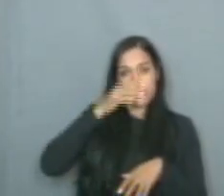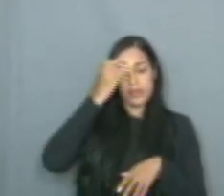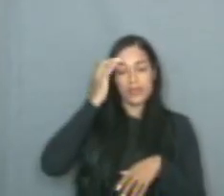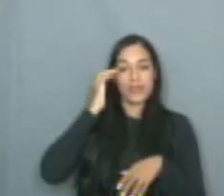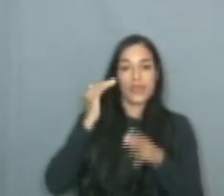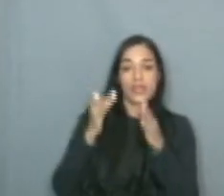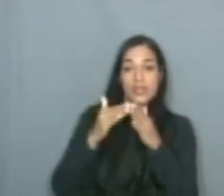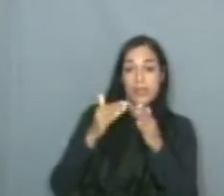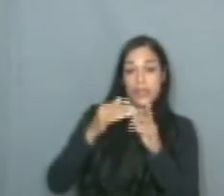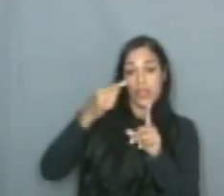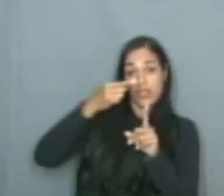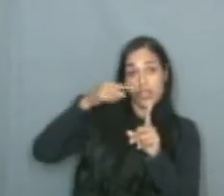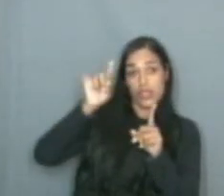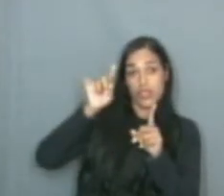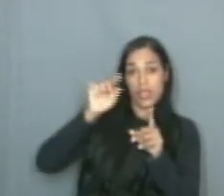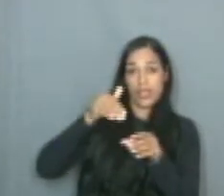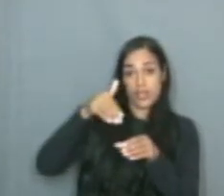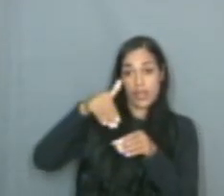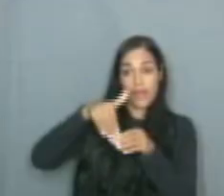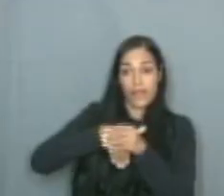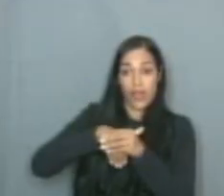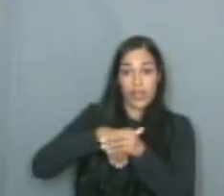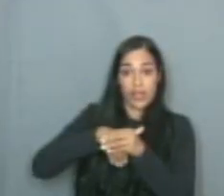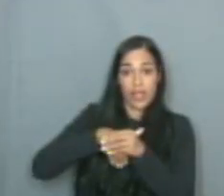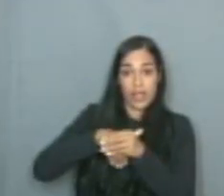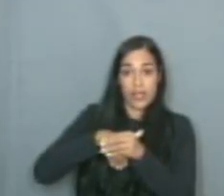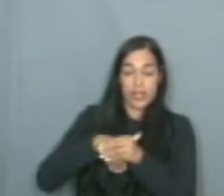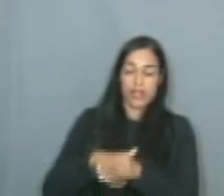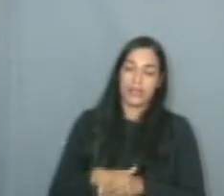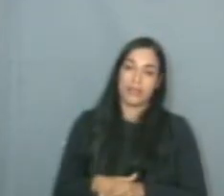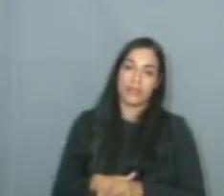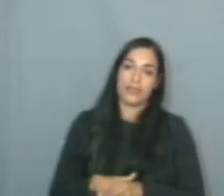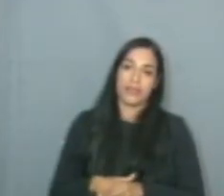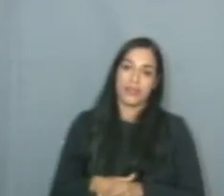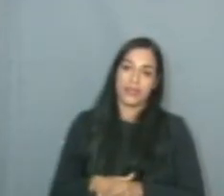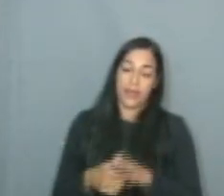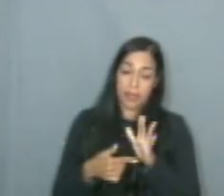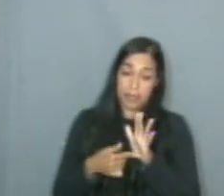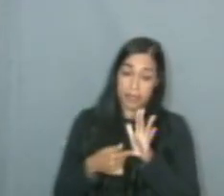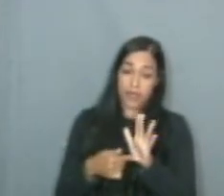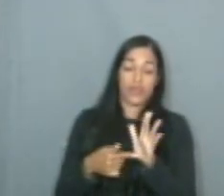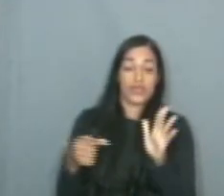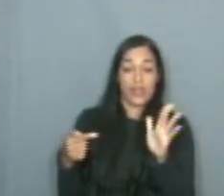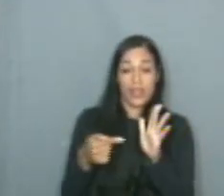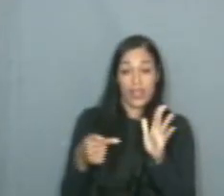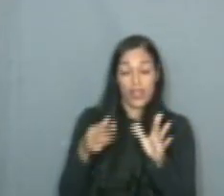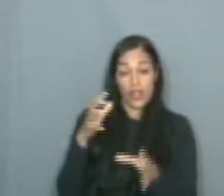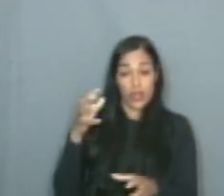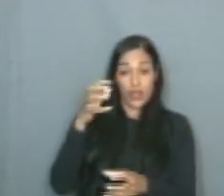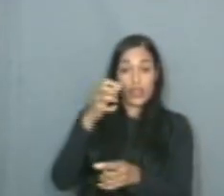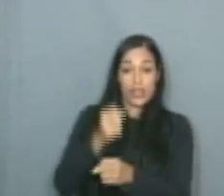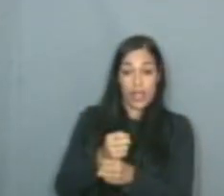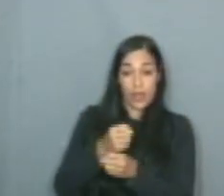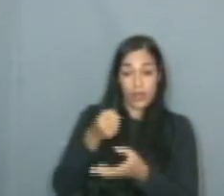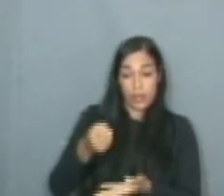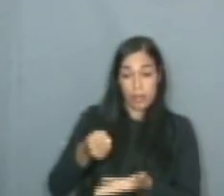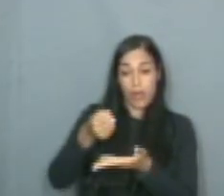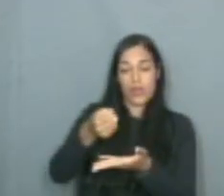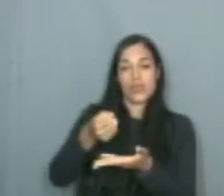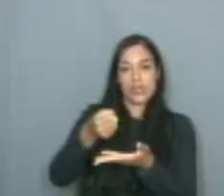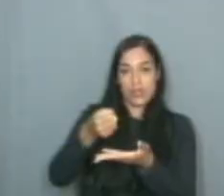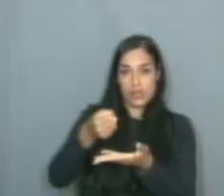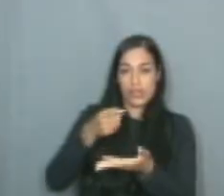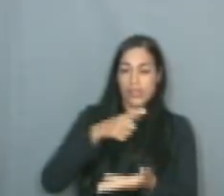para, na hora, Vossa Excelência não votarem com destaque. E a gente traz aqui que do total de bolsas ofertadas, aí